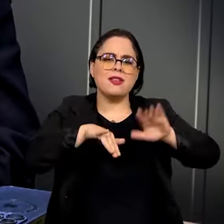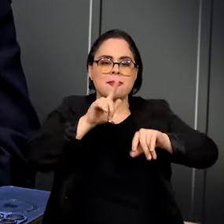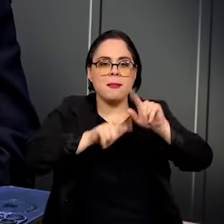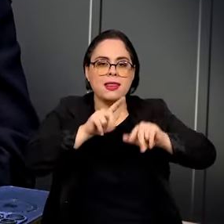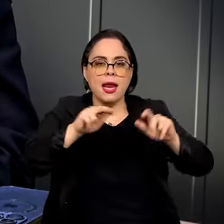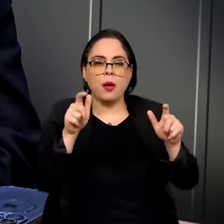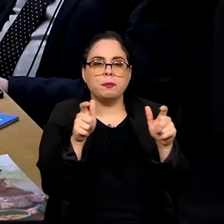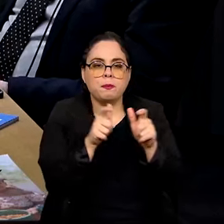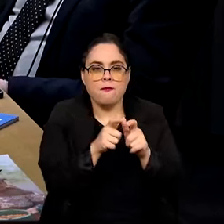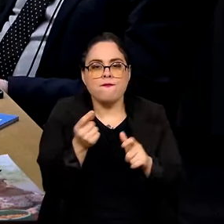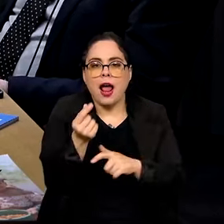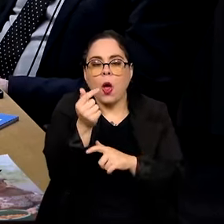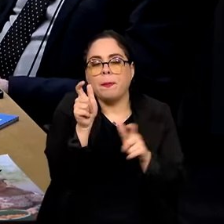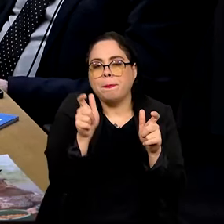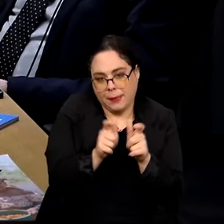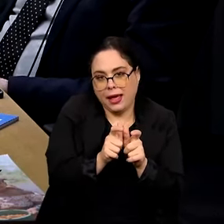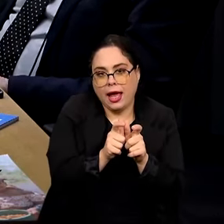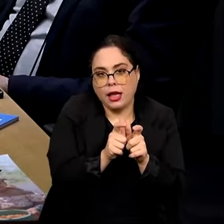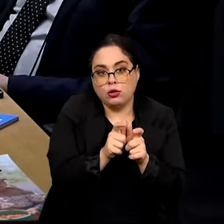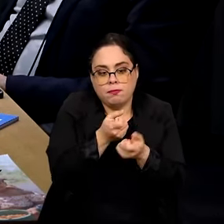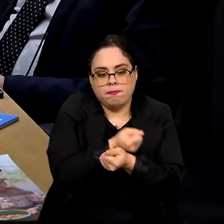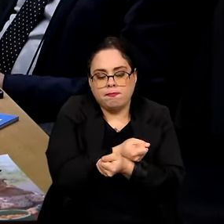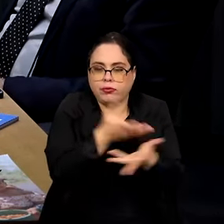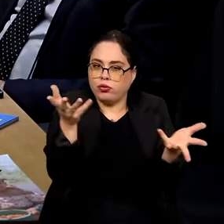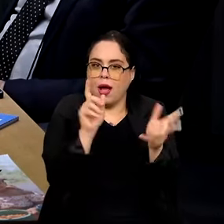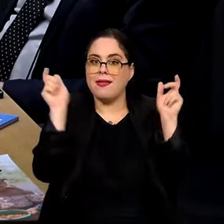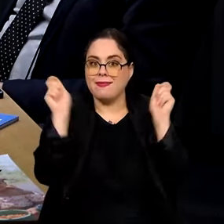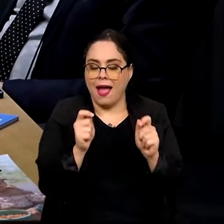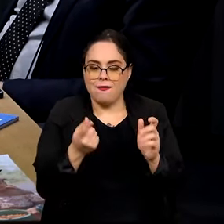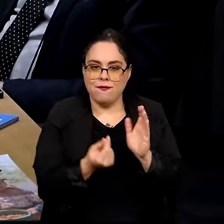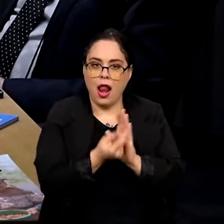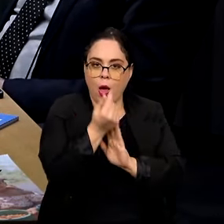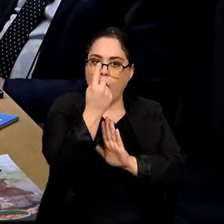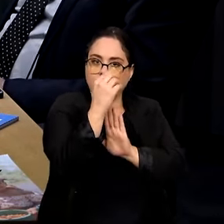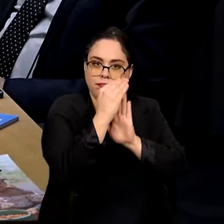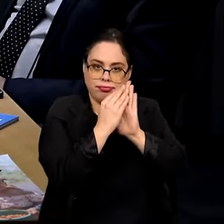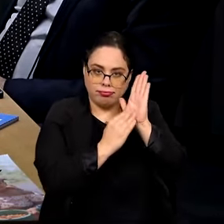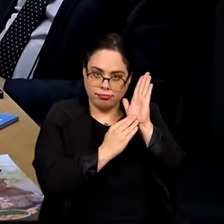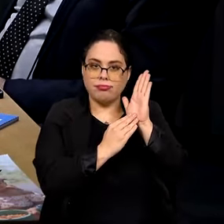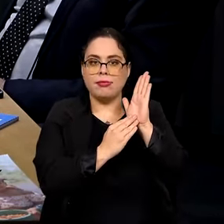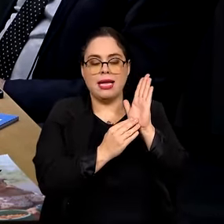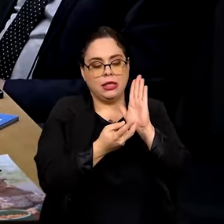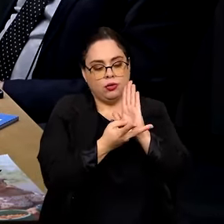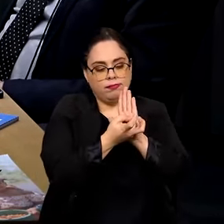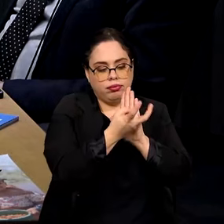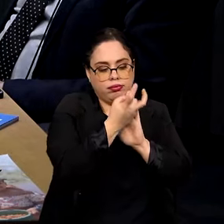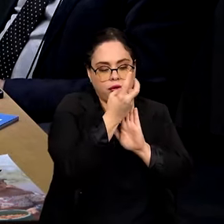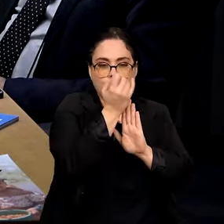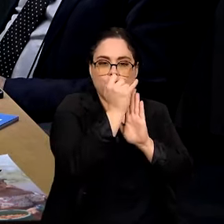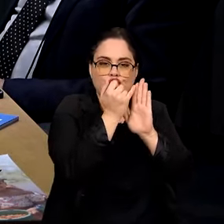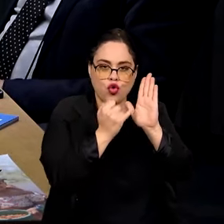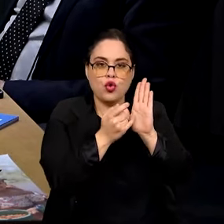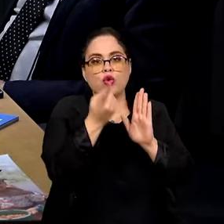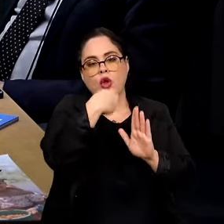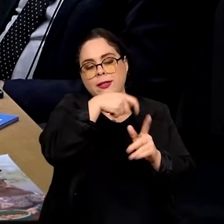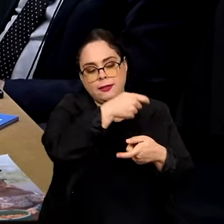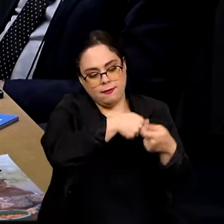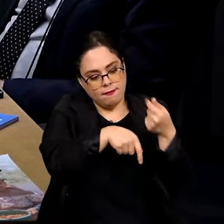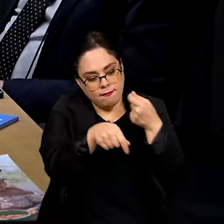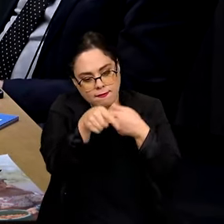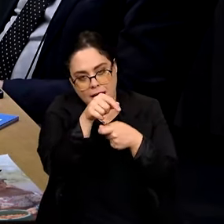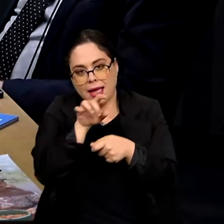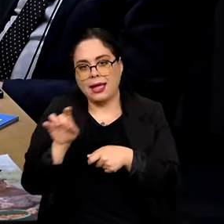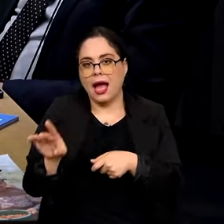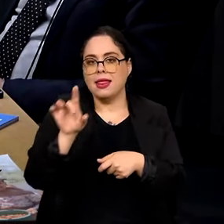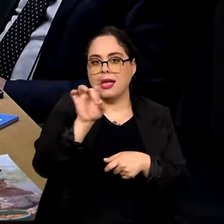equipamento são valores muito pequenos então Eh os valores são esses eh as taxas de juros nós estamos negociando